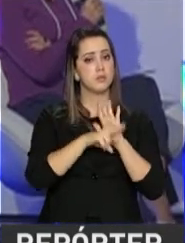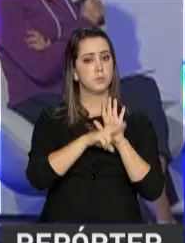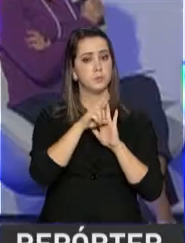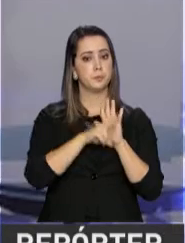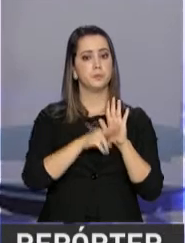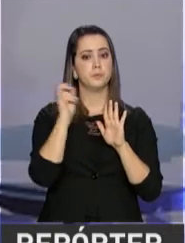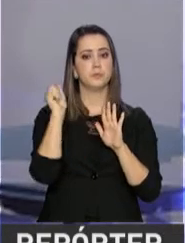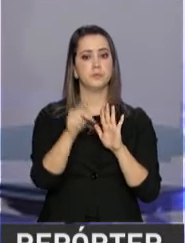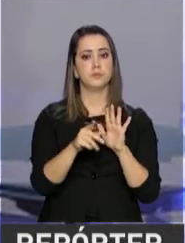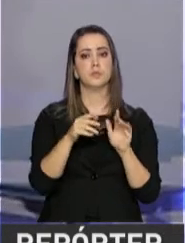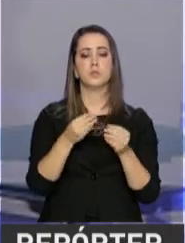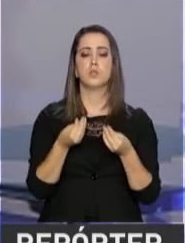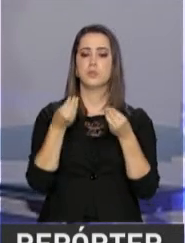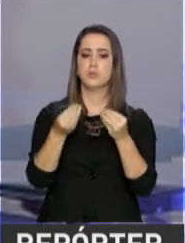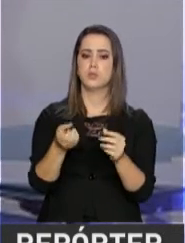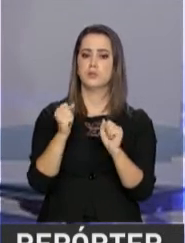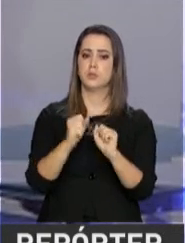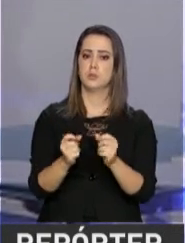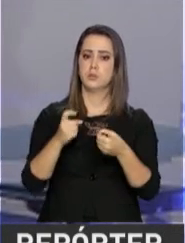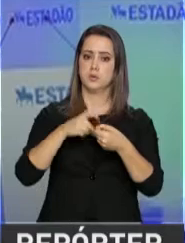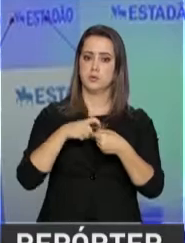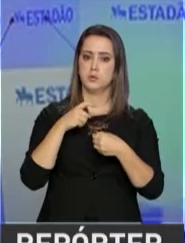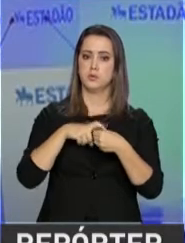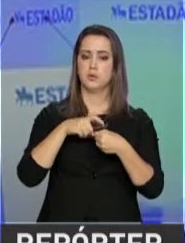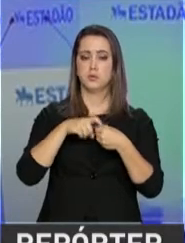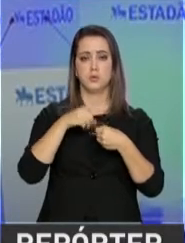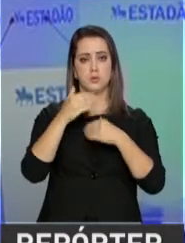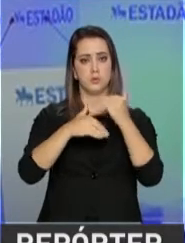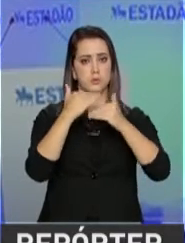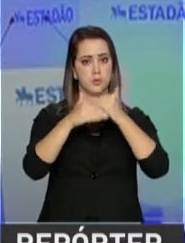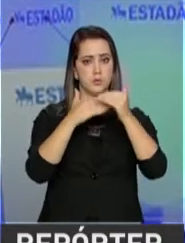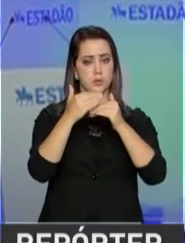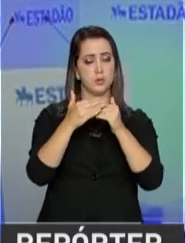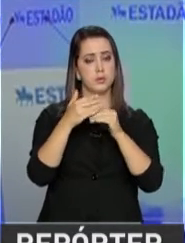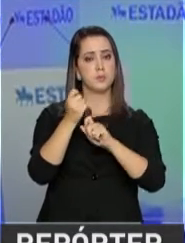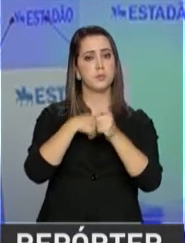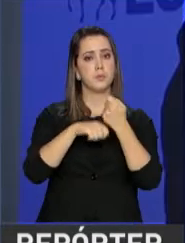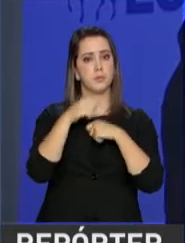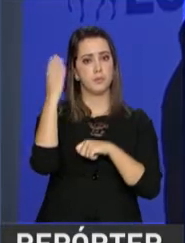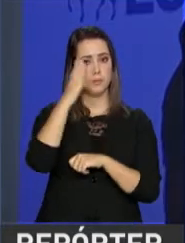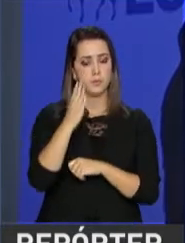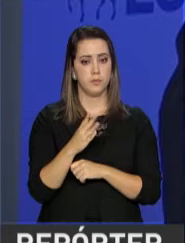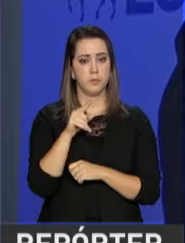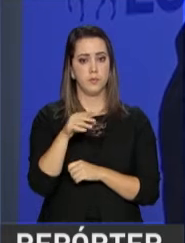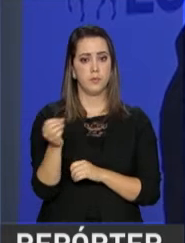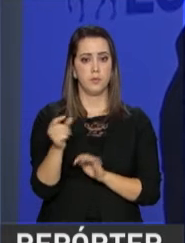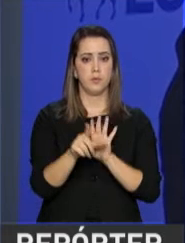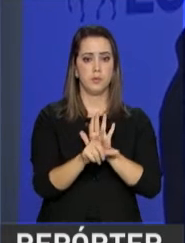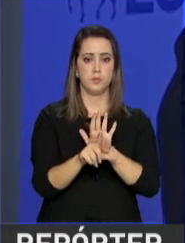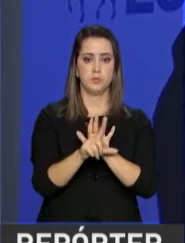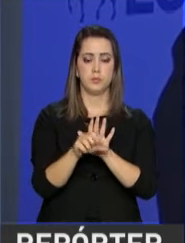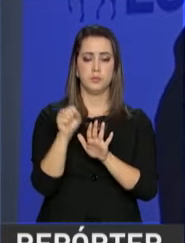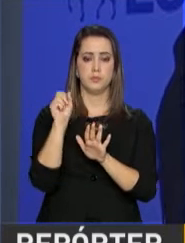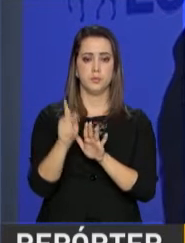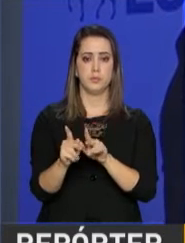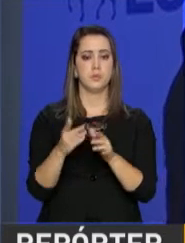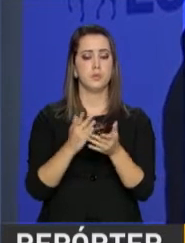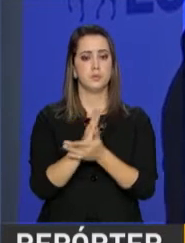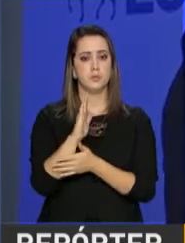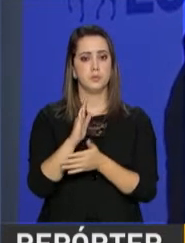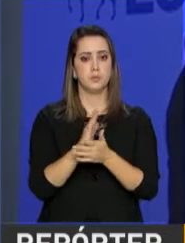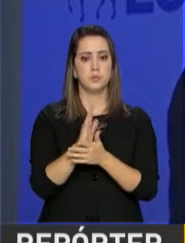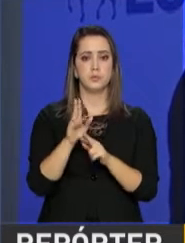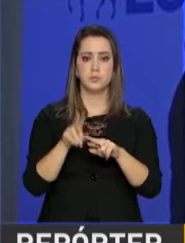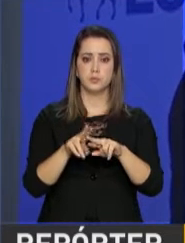aposentadoria vão garantir a retomada consistente do crescimento econômico do país com a reforma da previdência aprovada por